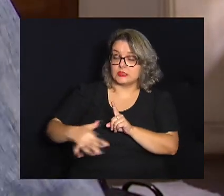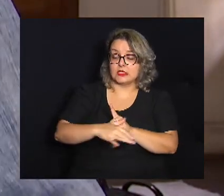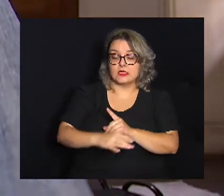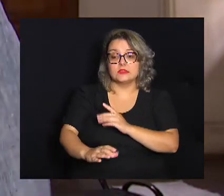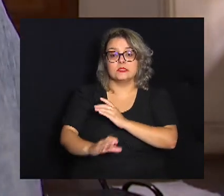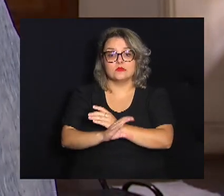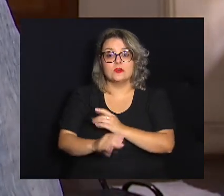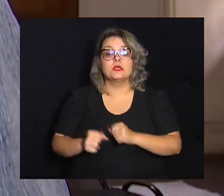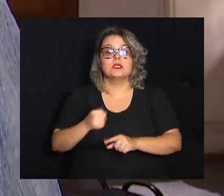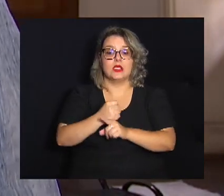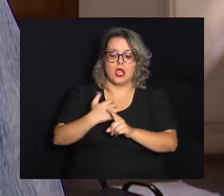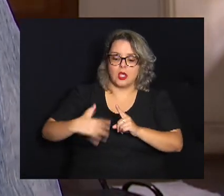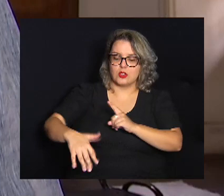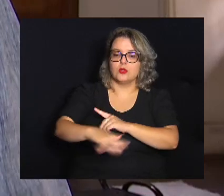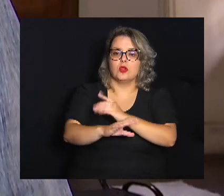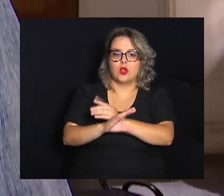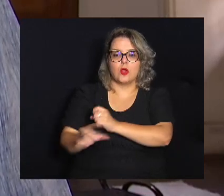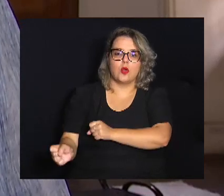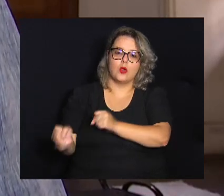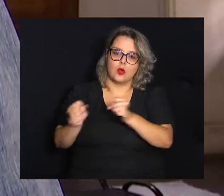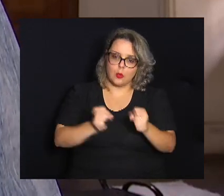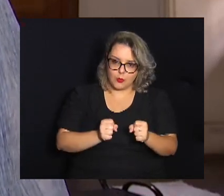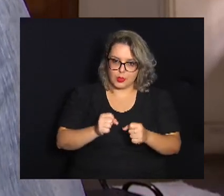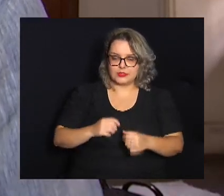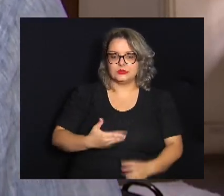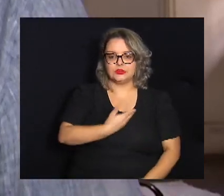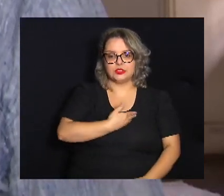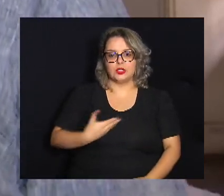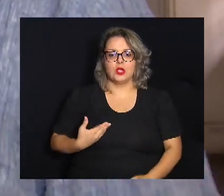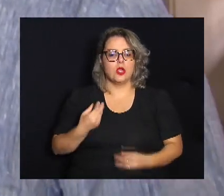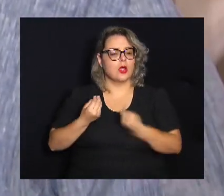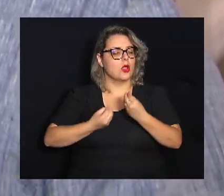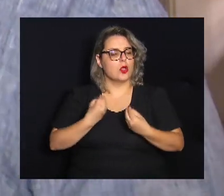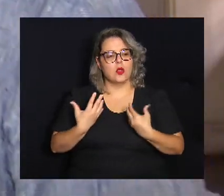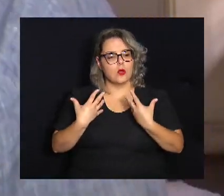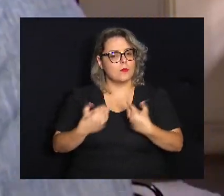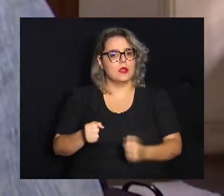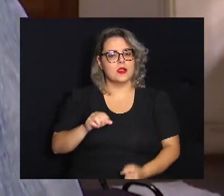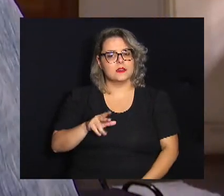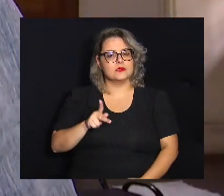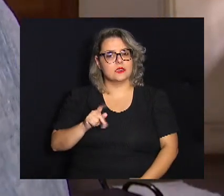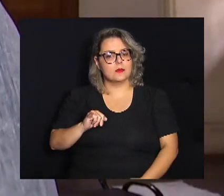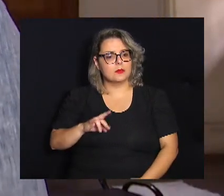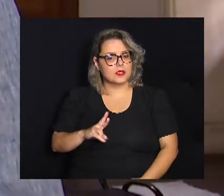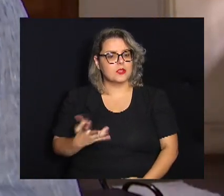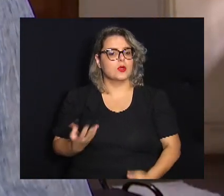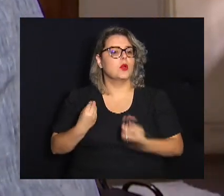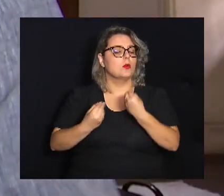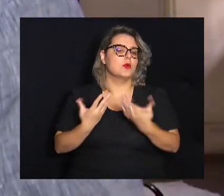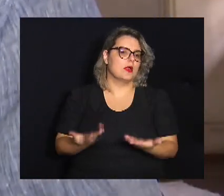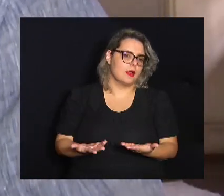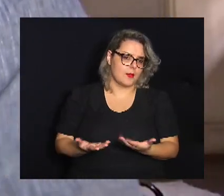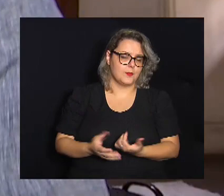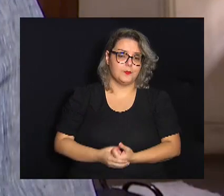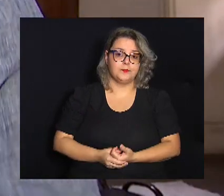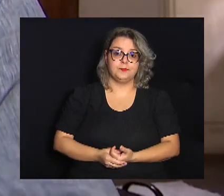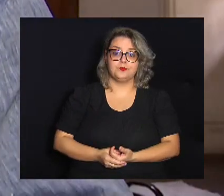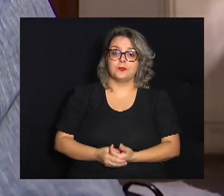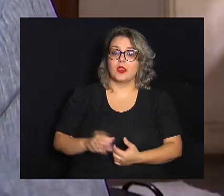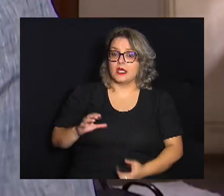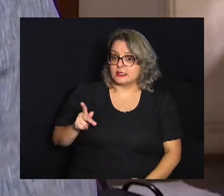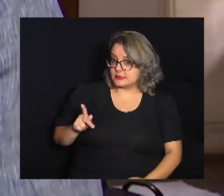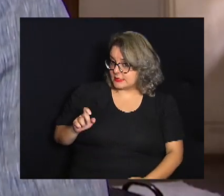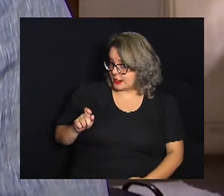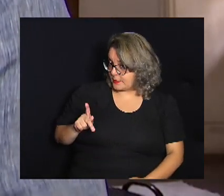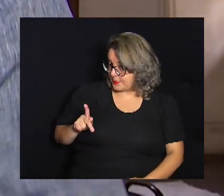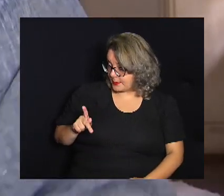sociedade civil com o poder público. E como que é aceito a CEPIR pela sociedade campineira? A CEPIR,